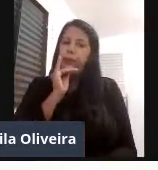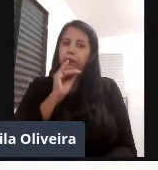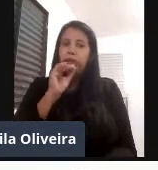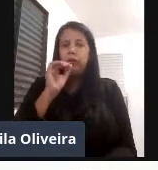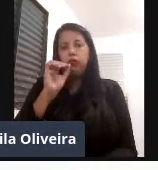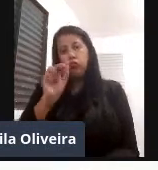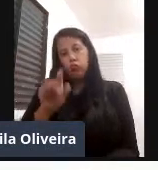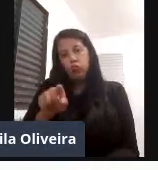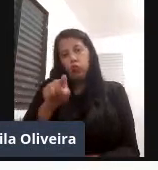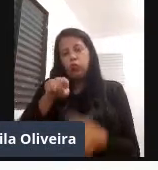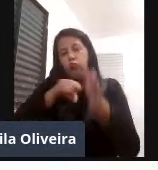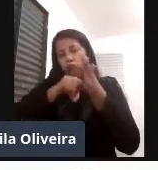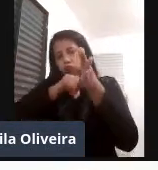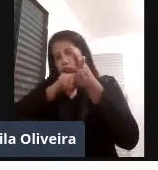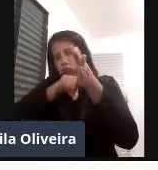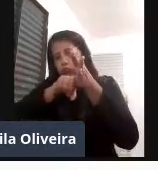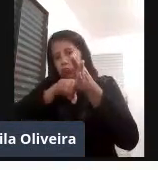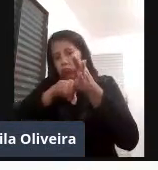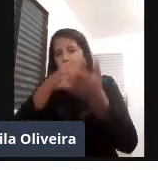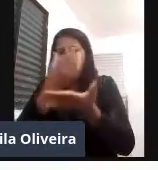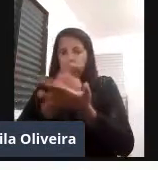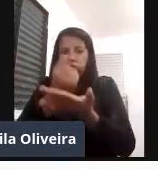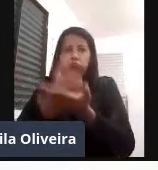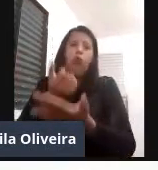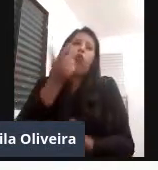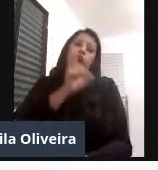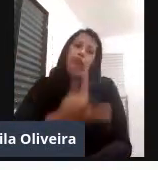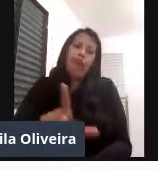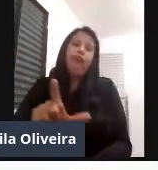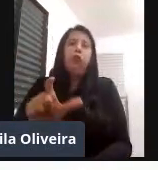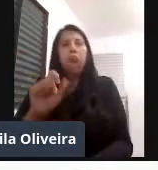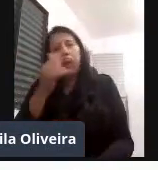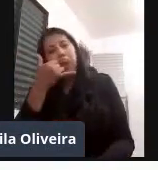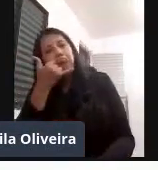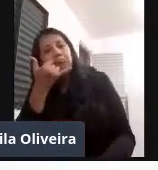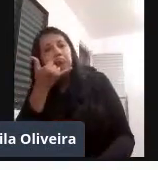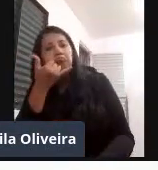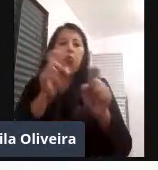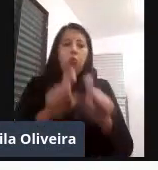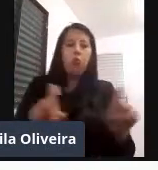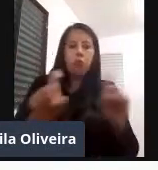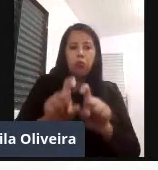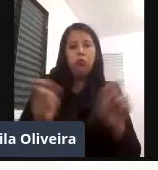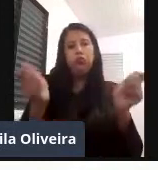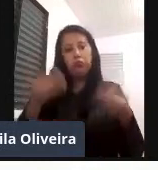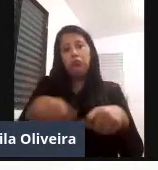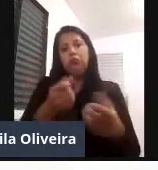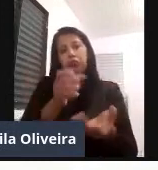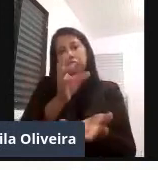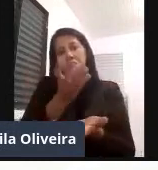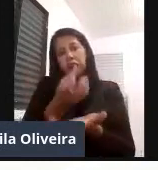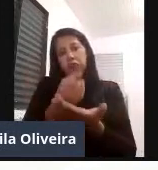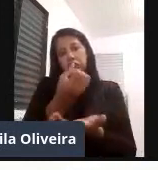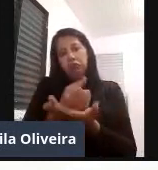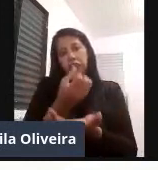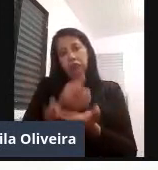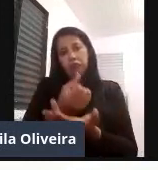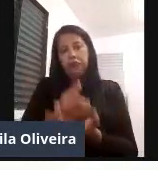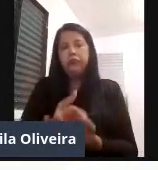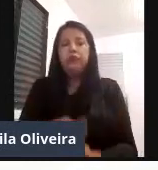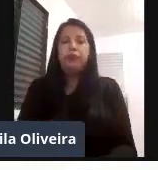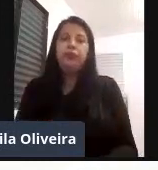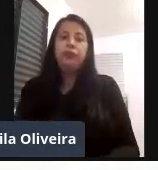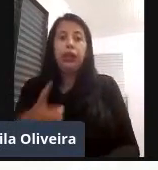consegue baixar o arquivo todinho no nosso computador, no nosso celular, fazer a leitura e assim vai. Então, existem esses dois tipos de base